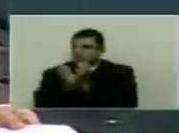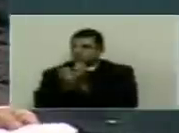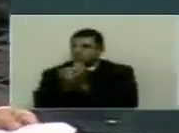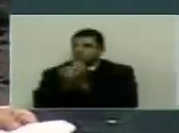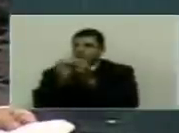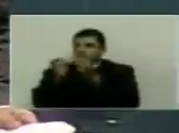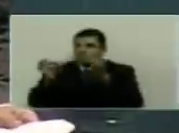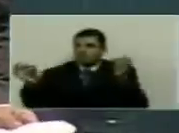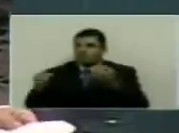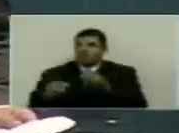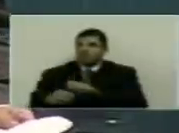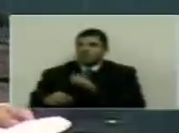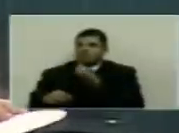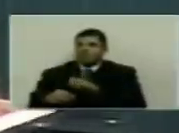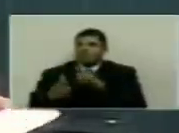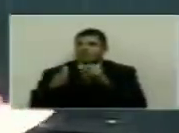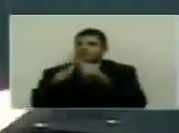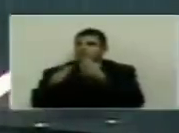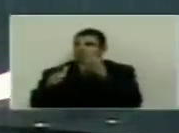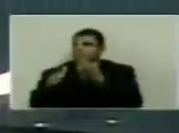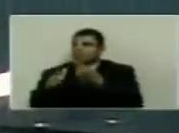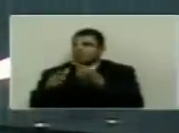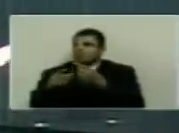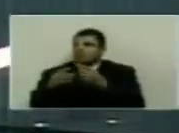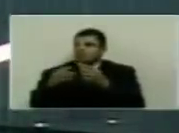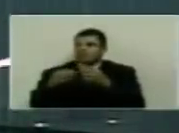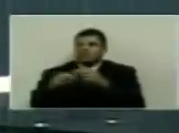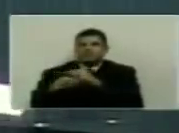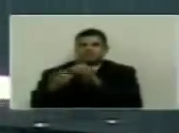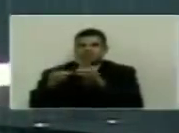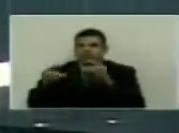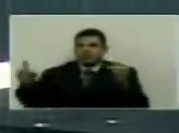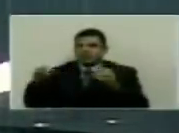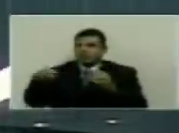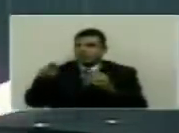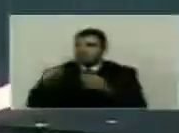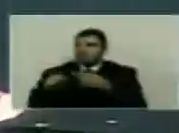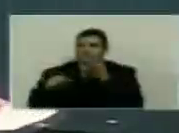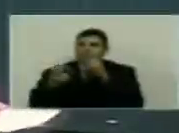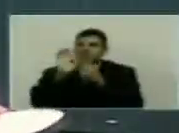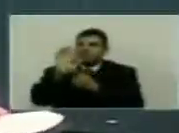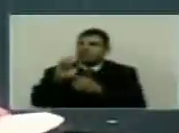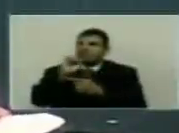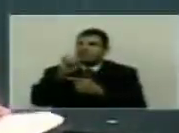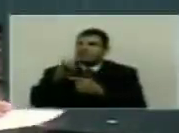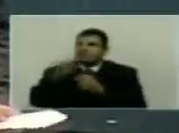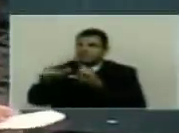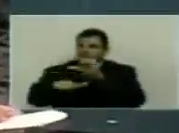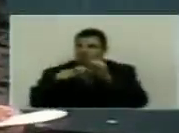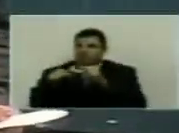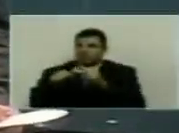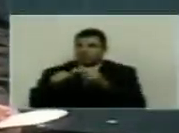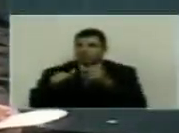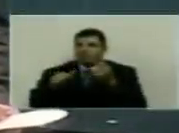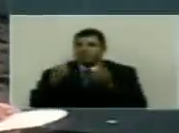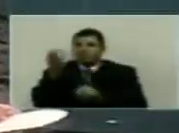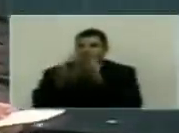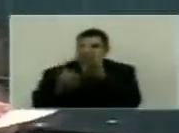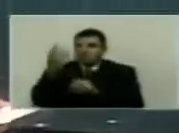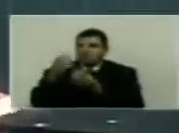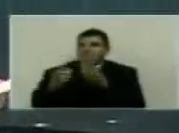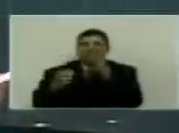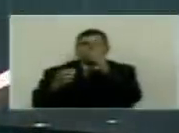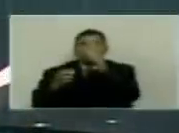de linha viva, tem menos equipe de manutenção de linha morta. Significa que se um transformador queimar,